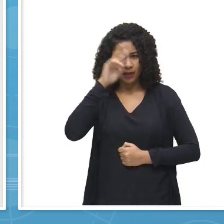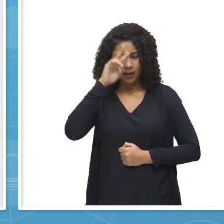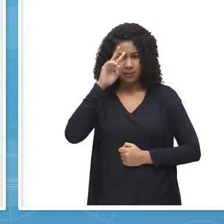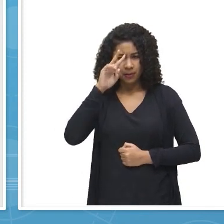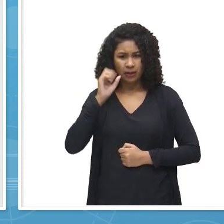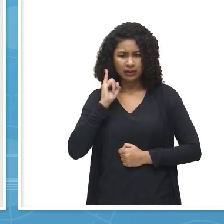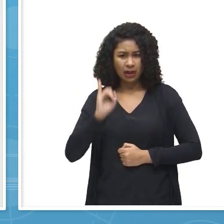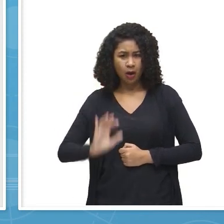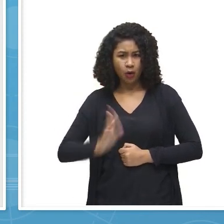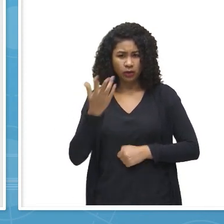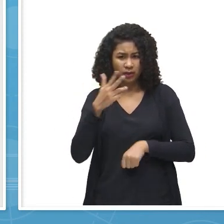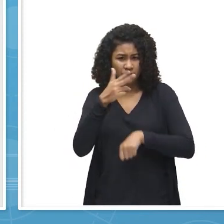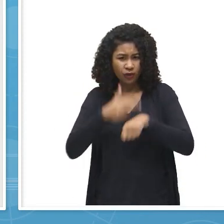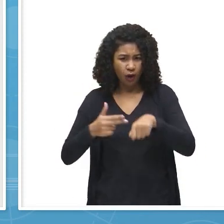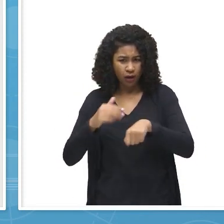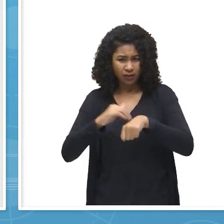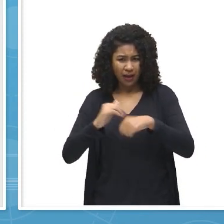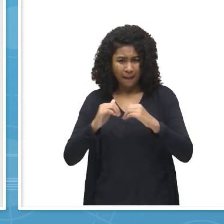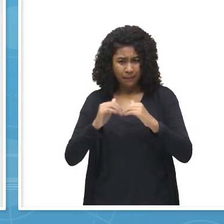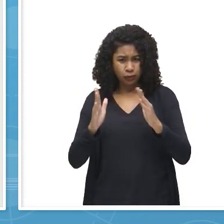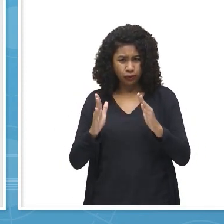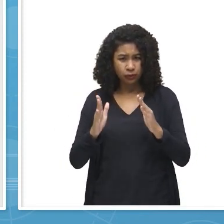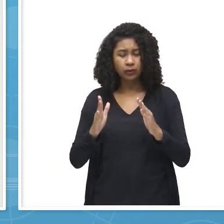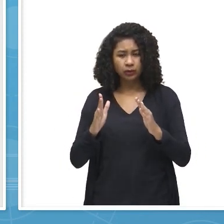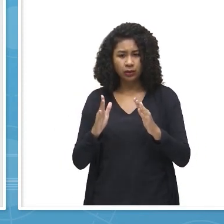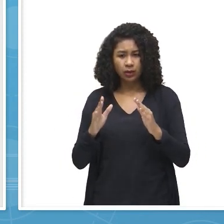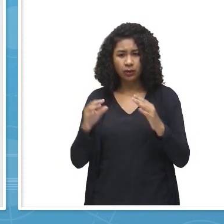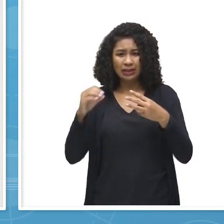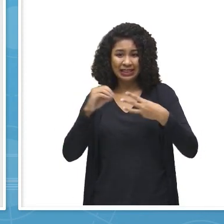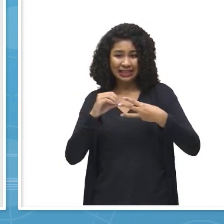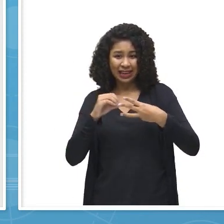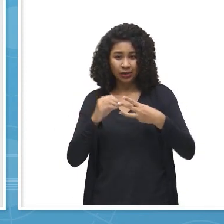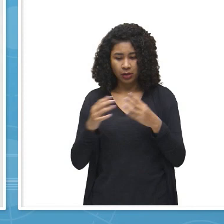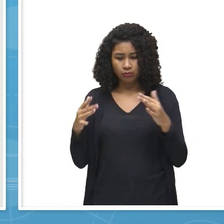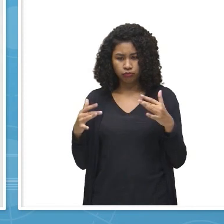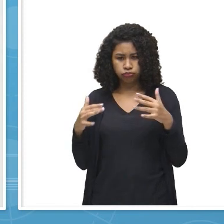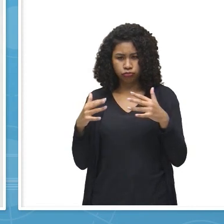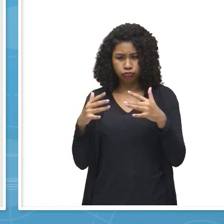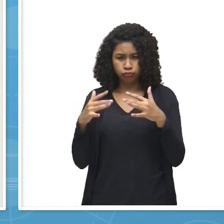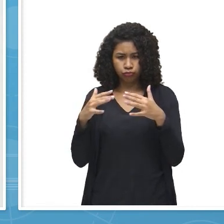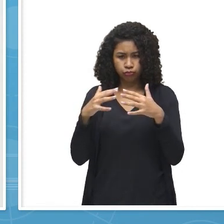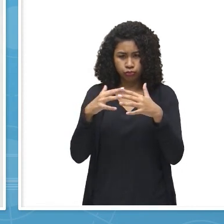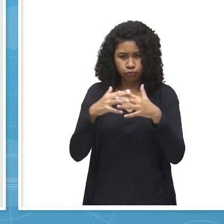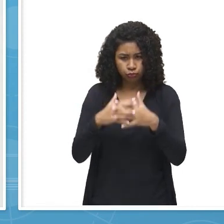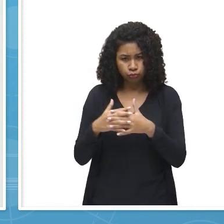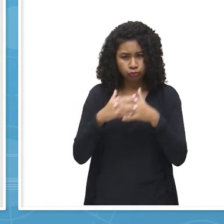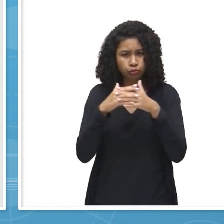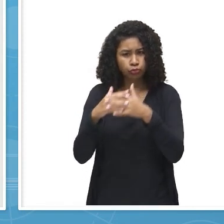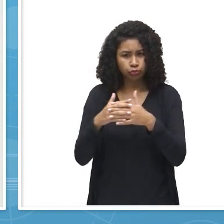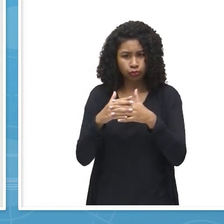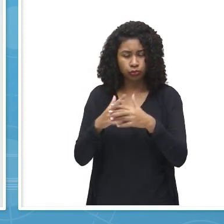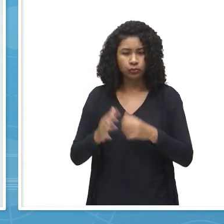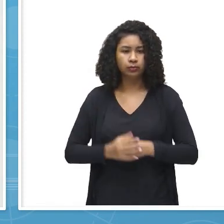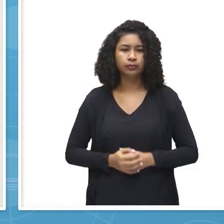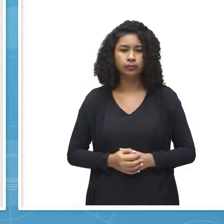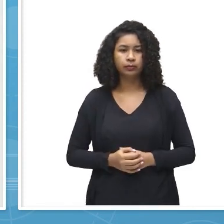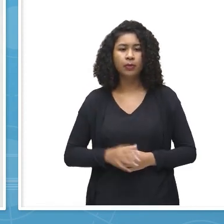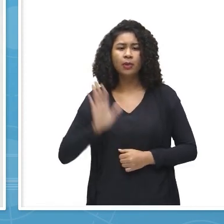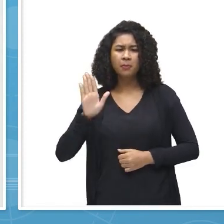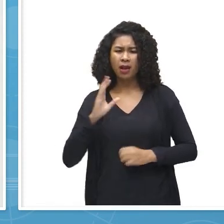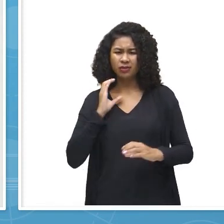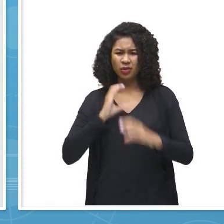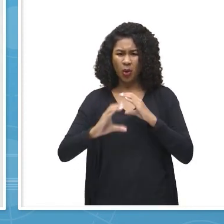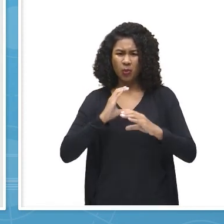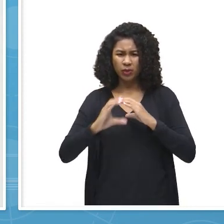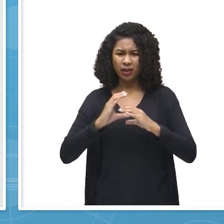preenchimento, a gente vê que ele preenche ali alguns espaços no nosso corpo, tá? mas comunicação o tecido conjuntivo não faz.